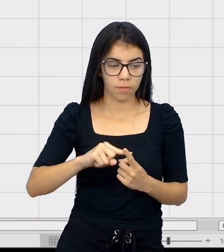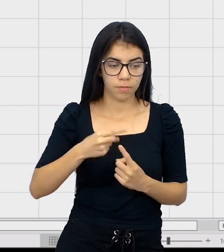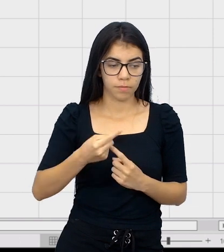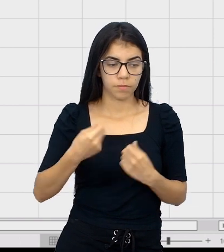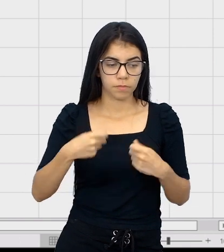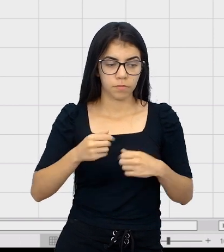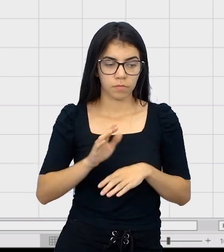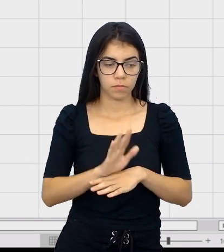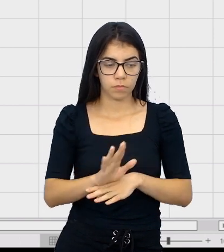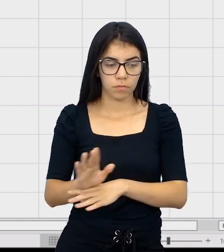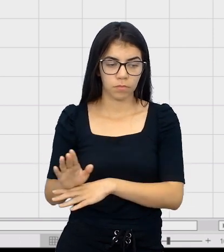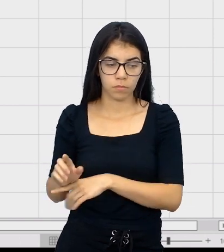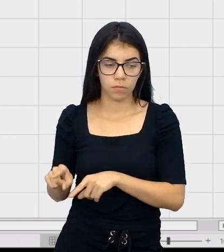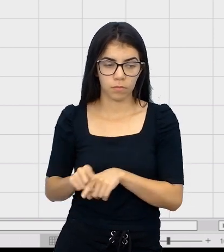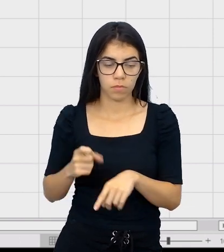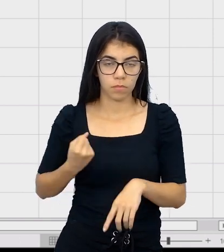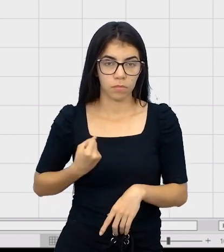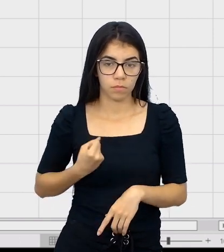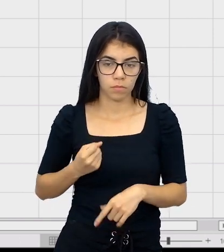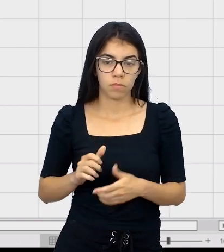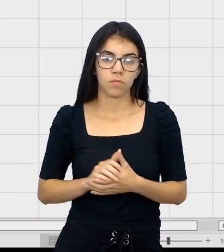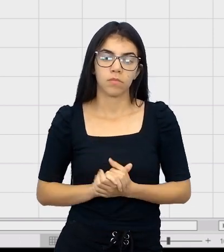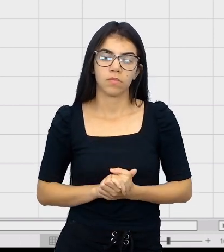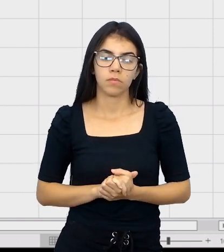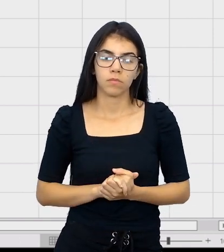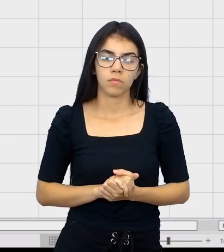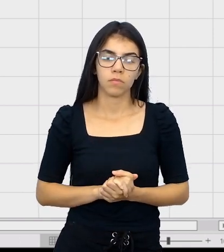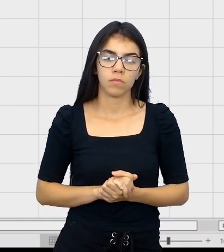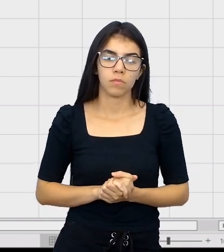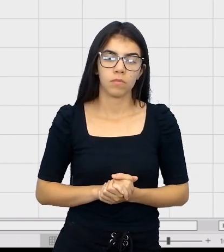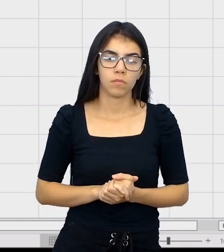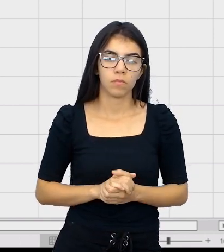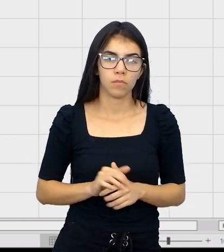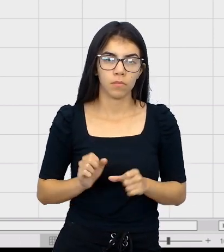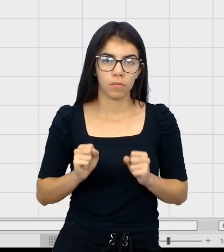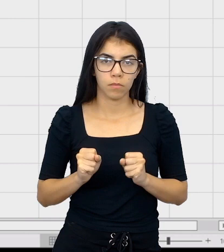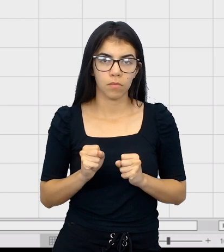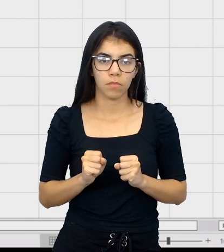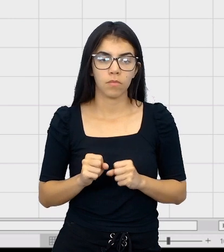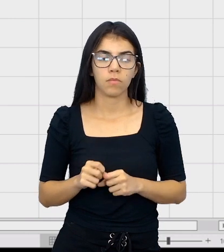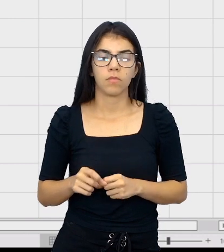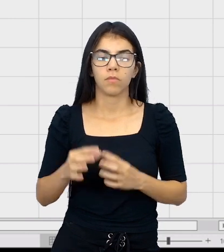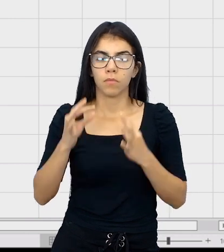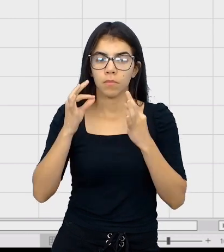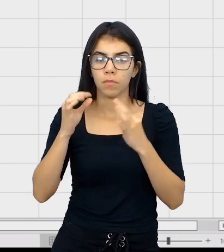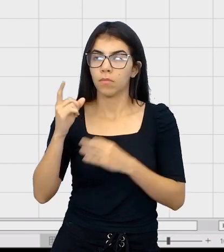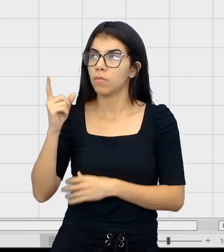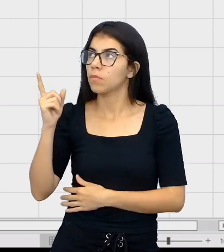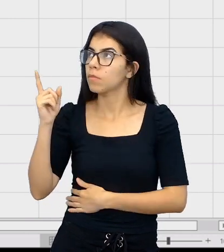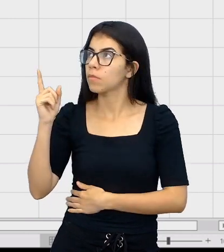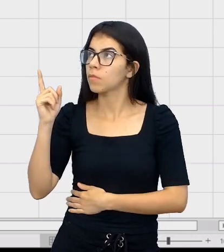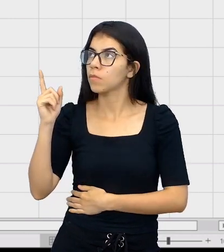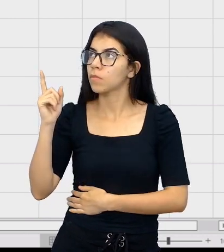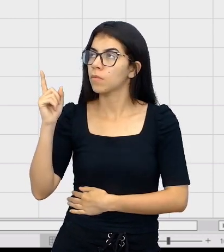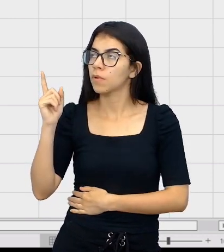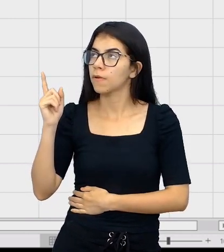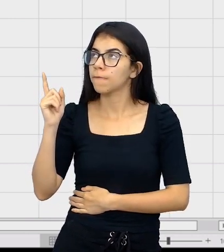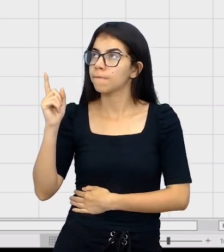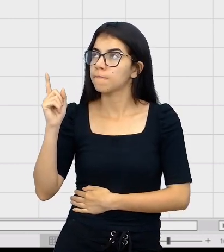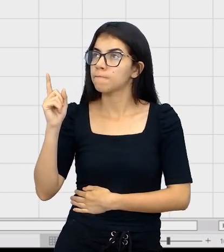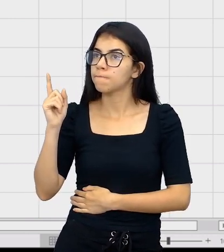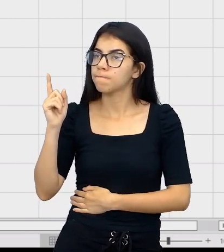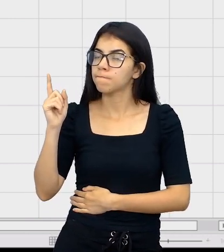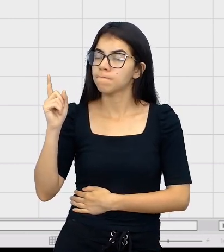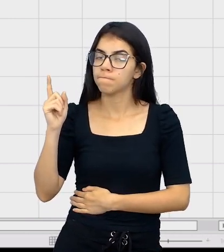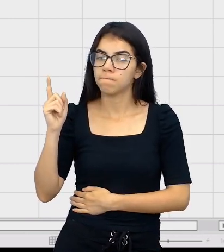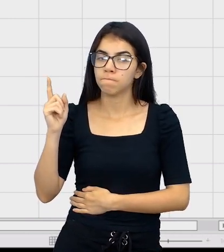que Tamanho eu digitar pra enxergo, mim hein, os Roberto? números. Vamos lá. Tá. Pode ir olhando aqui na tela se você quiser, na lousa aqui, ó. A tá? coluna do X. Isso, quem que é o do Ela X? vai do 1 até